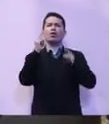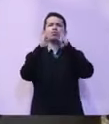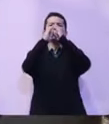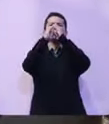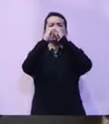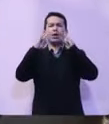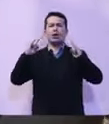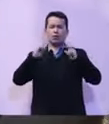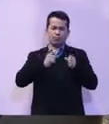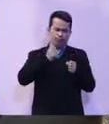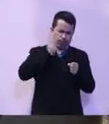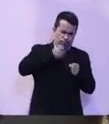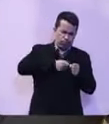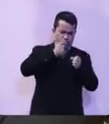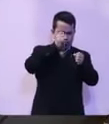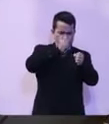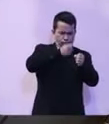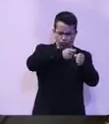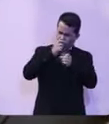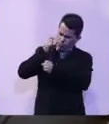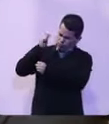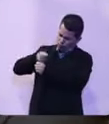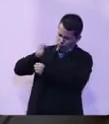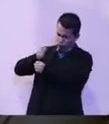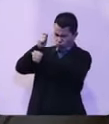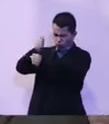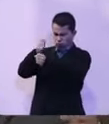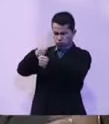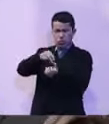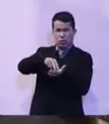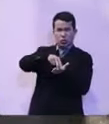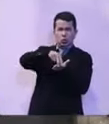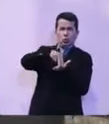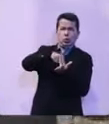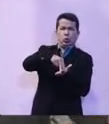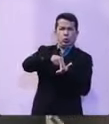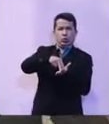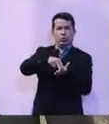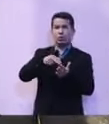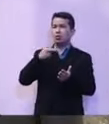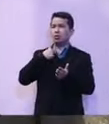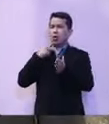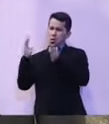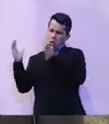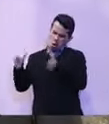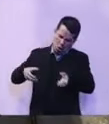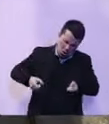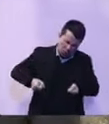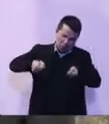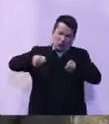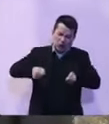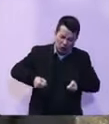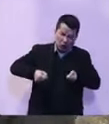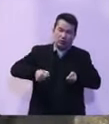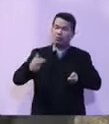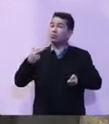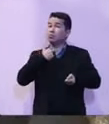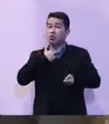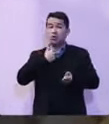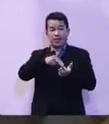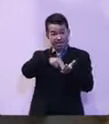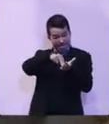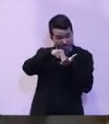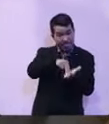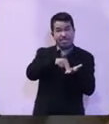lugar. Nenhuma das suas estacas será arrancada, e nenhuma das suas cordas será arrebentada.